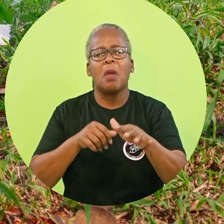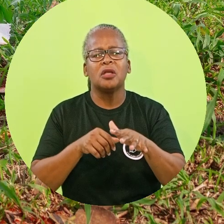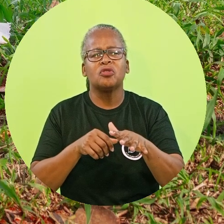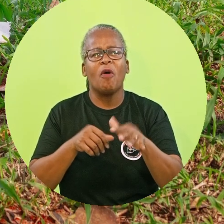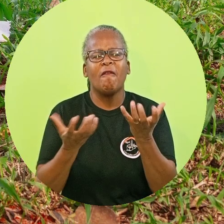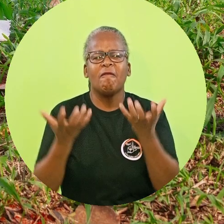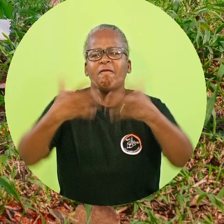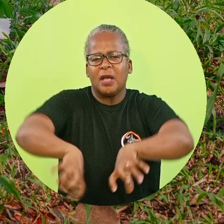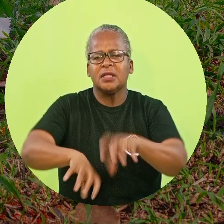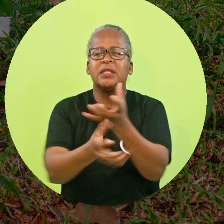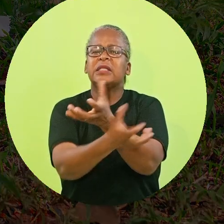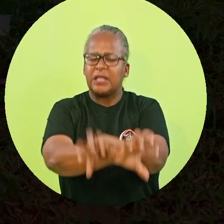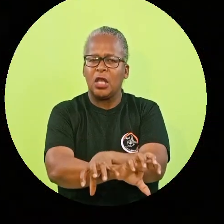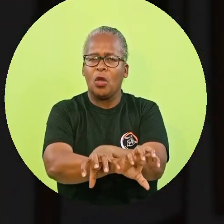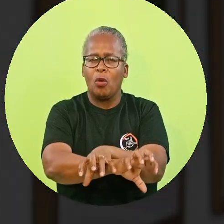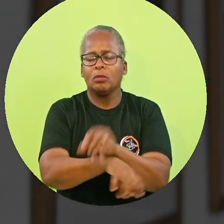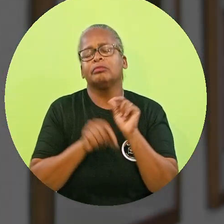ancora, teima em não se romper.